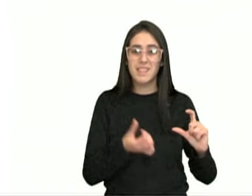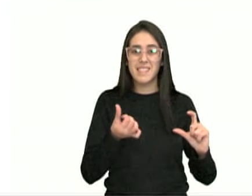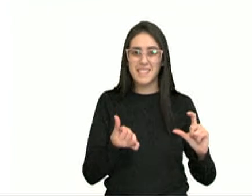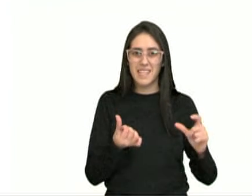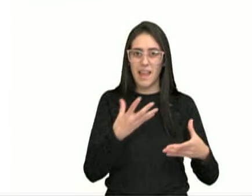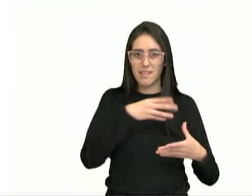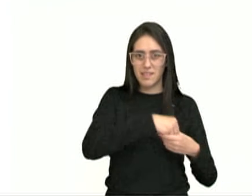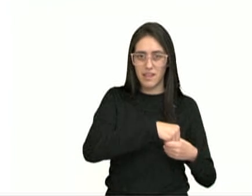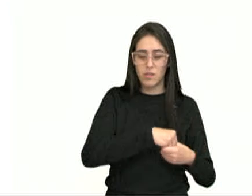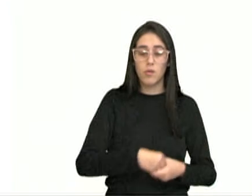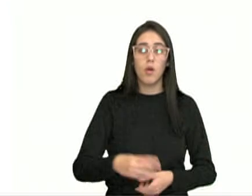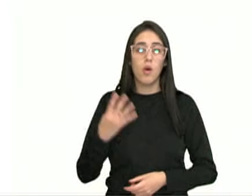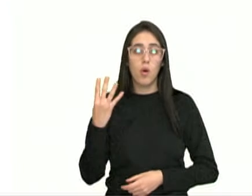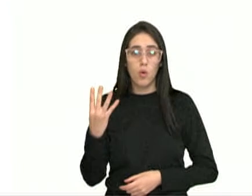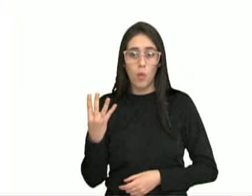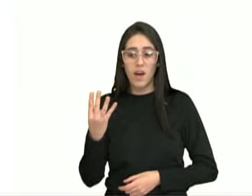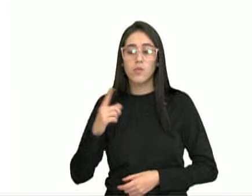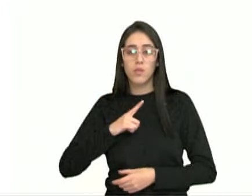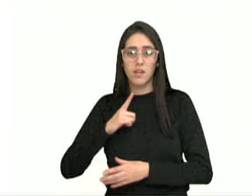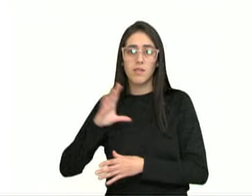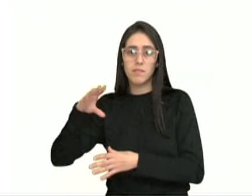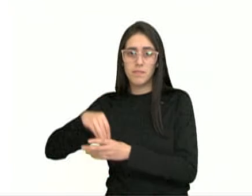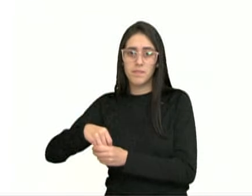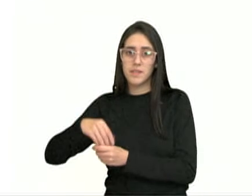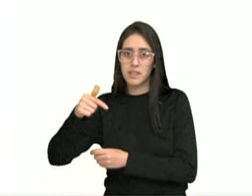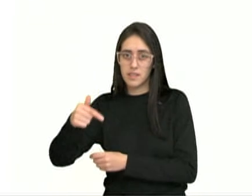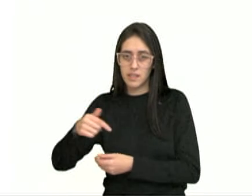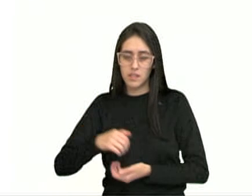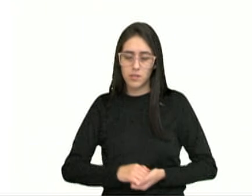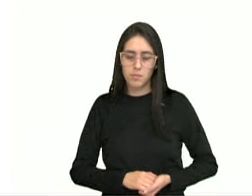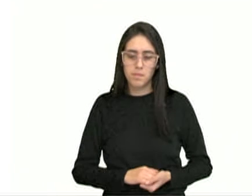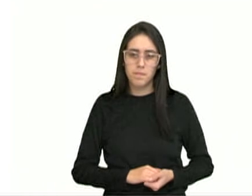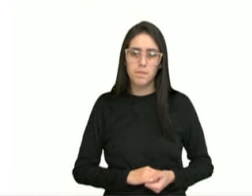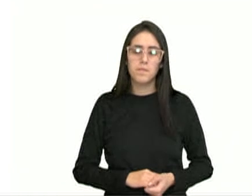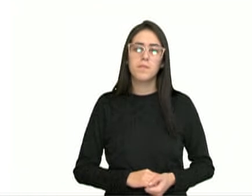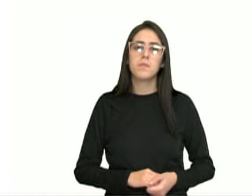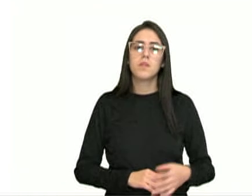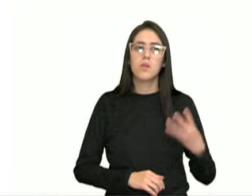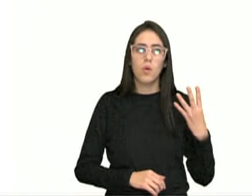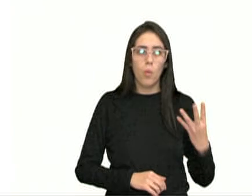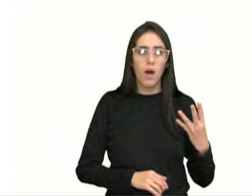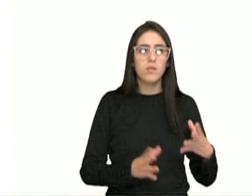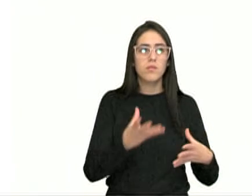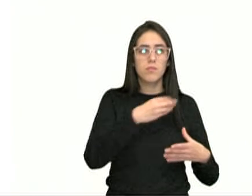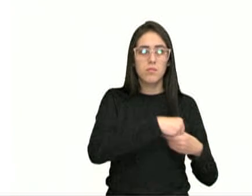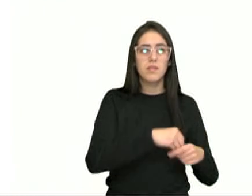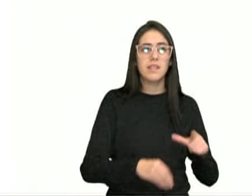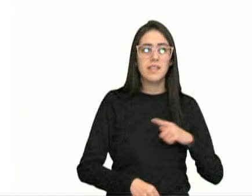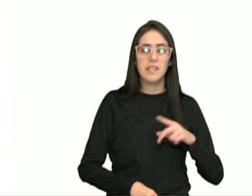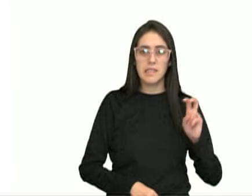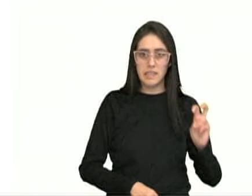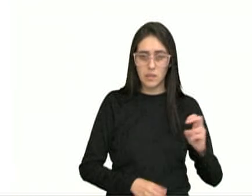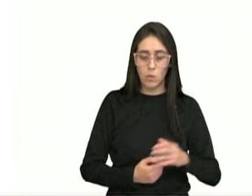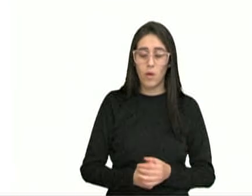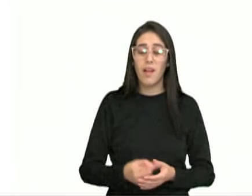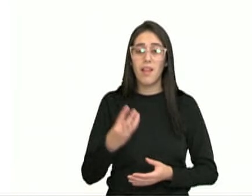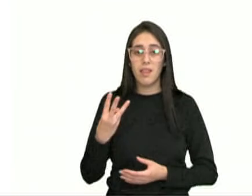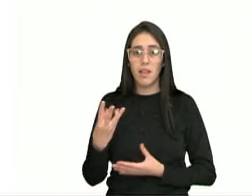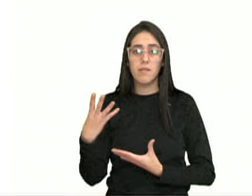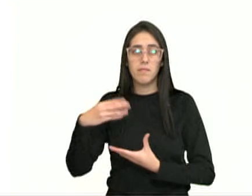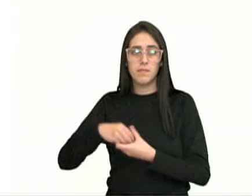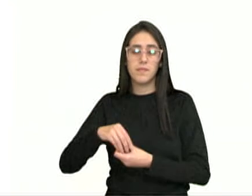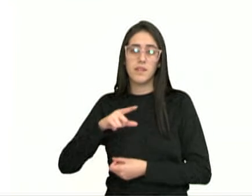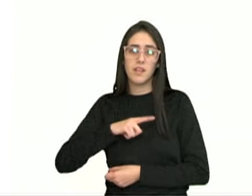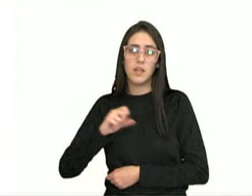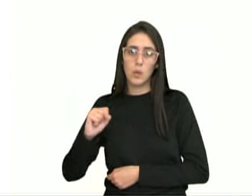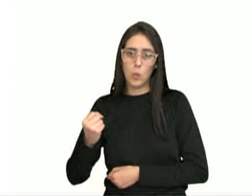4 embalagens com 7 comprimidos, 4 embalagens com 5 comprimidos e 3 embalagens com 8